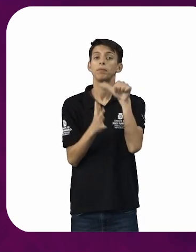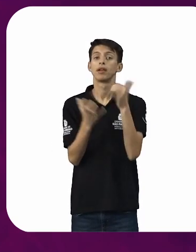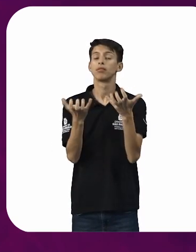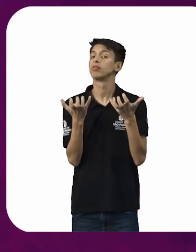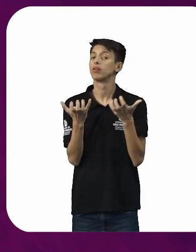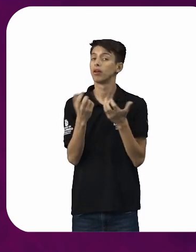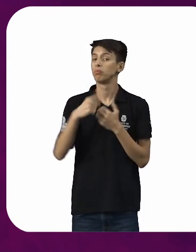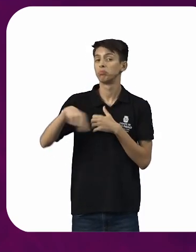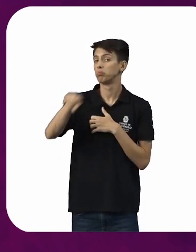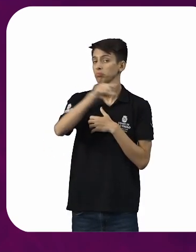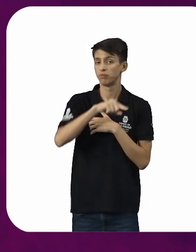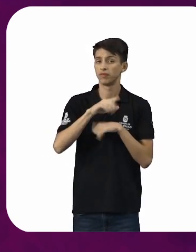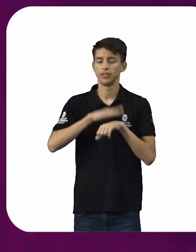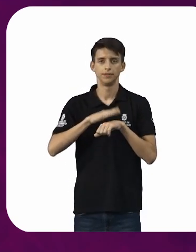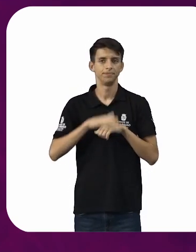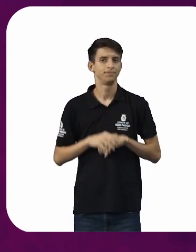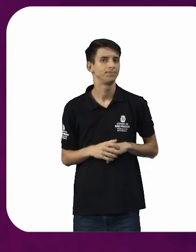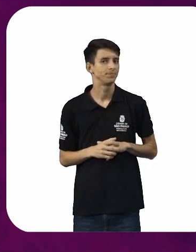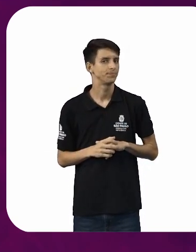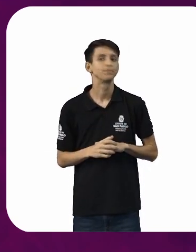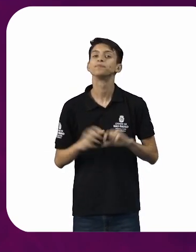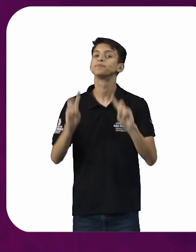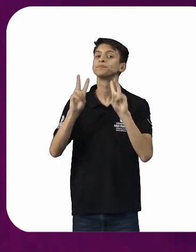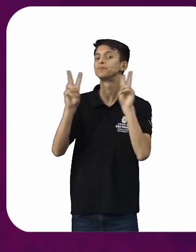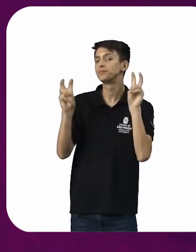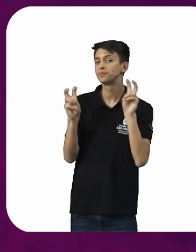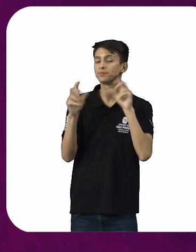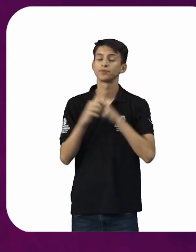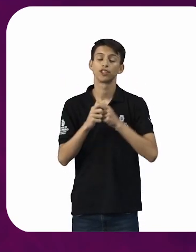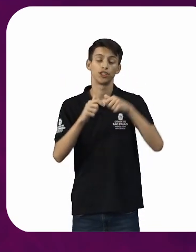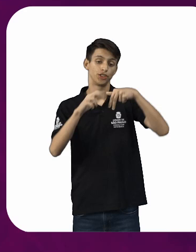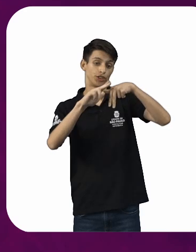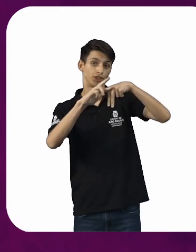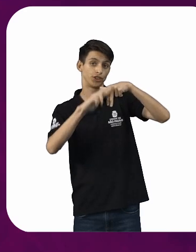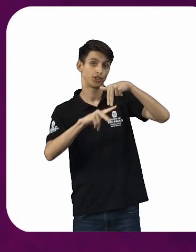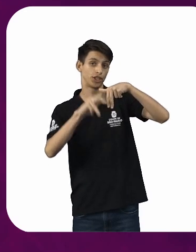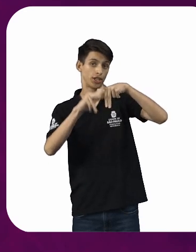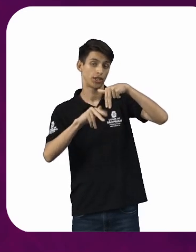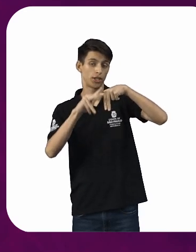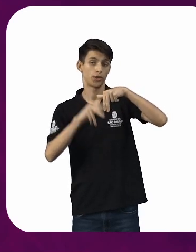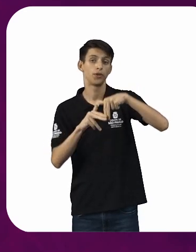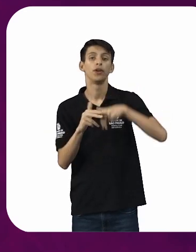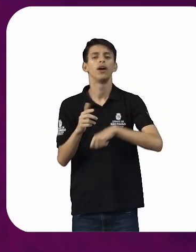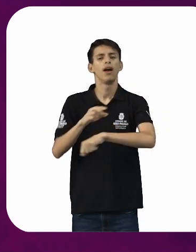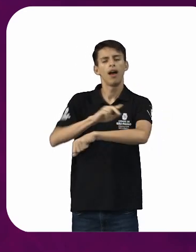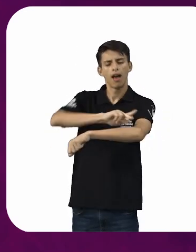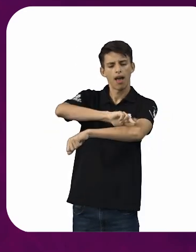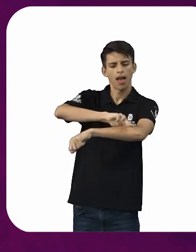as convidadas. Como as questões de gênero, raça e classe